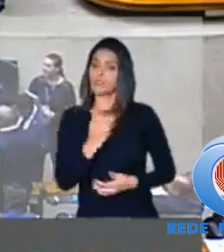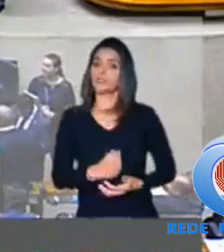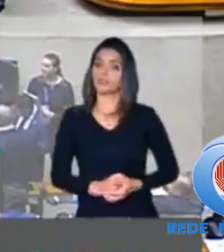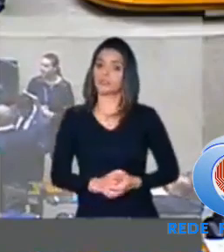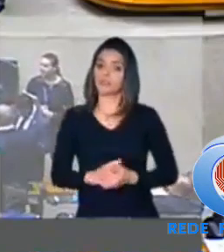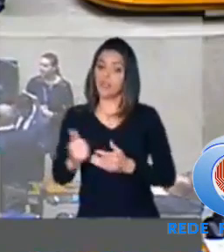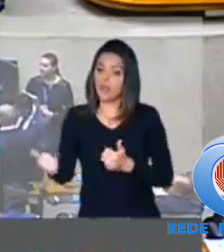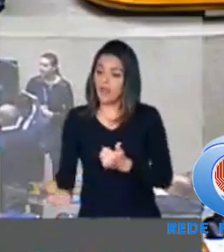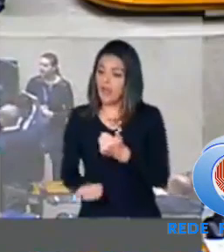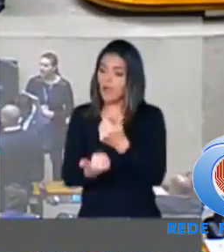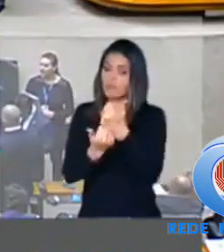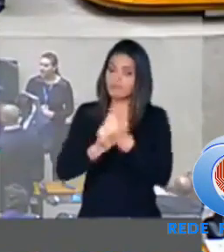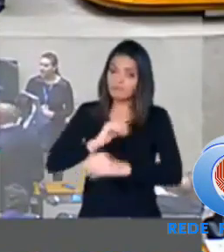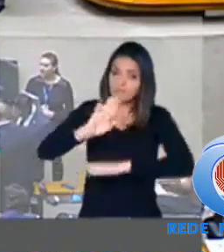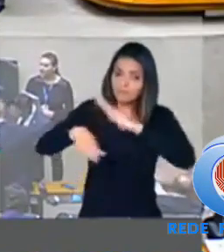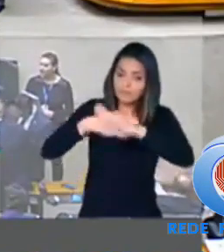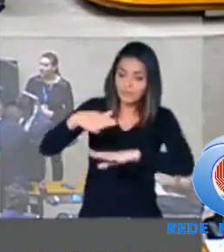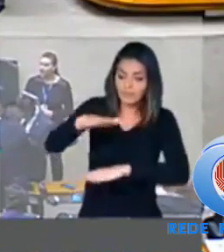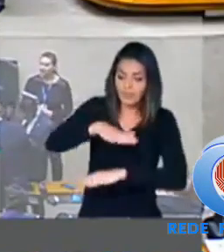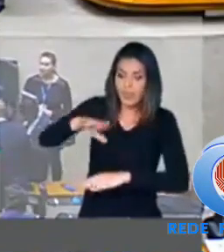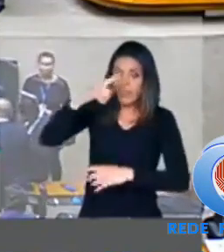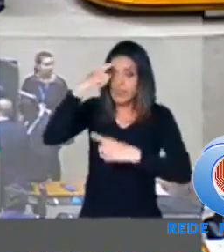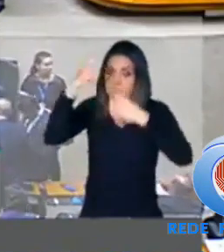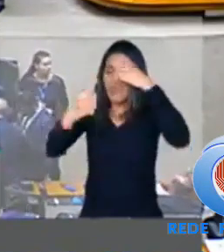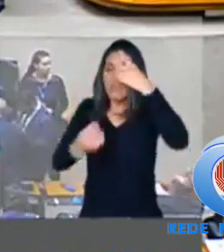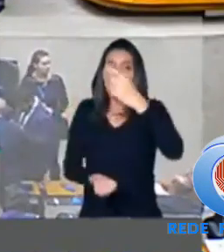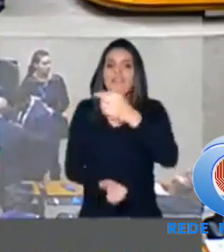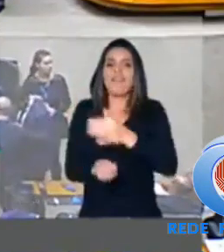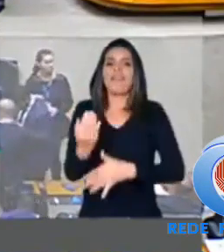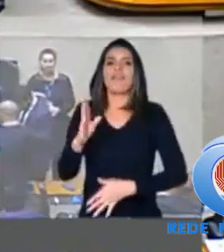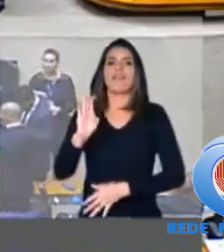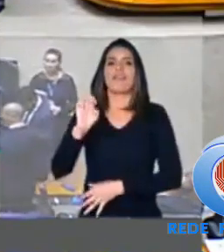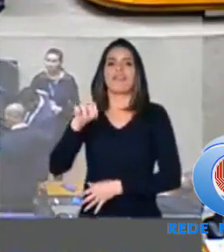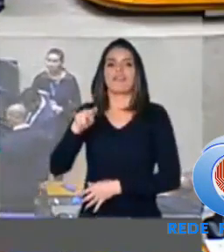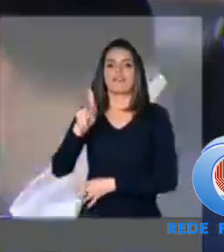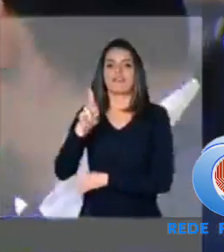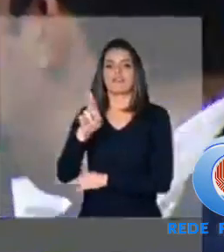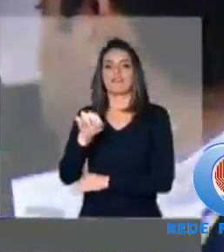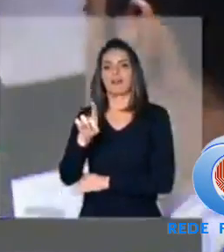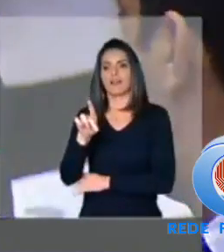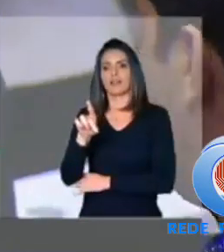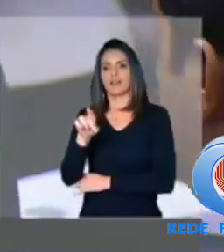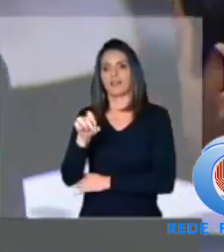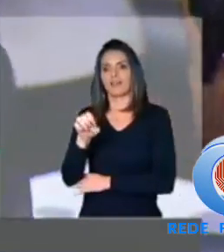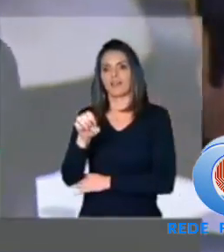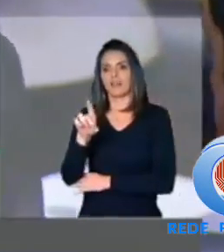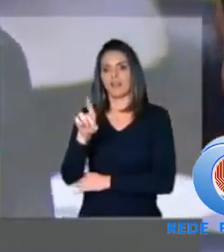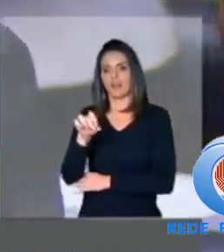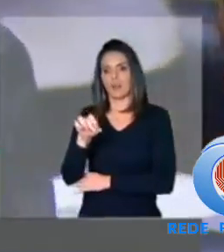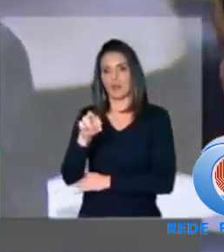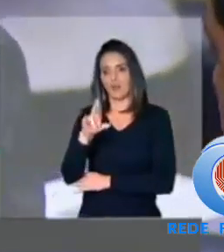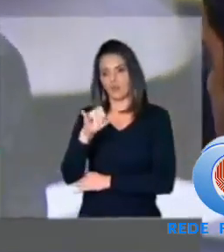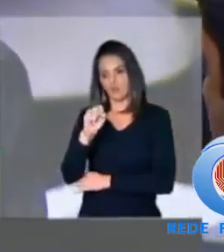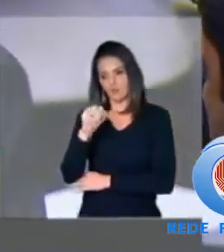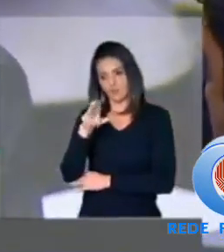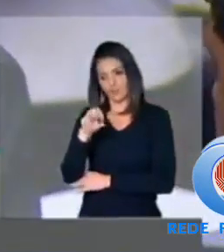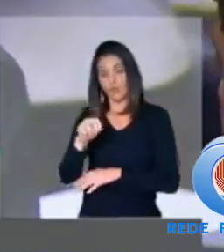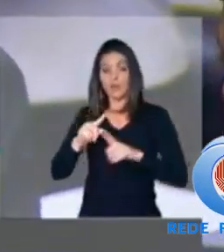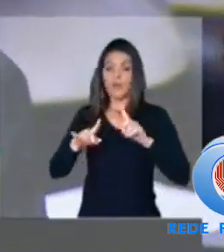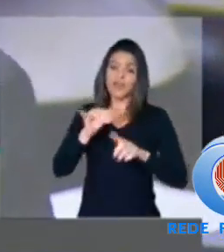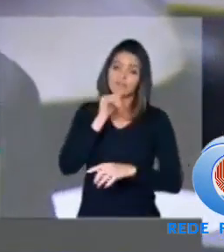o empreendedorismo. Infelizmente, uma vez mais, contudo, o que o presidente Bolsonaro